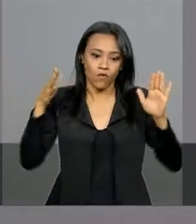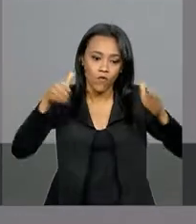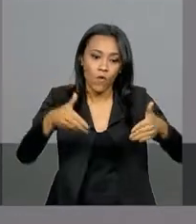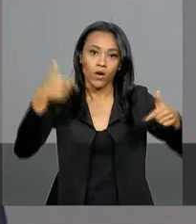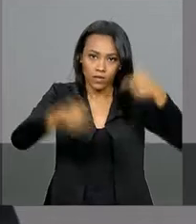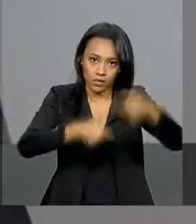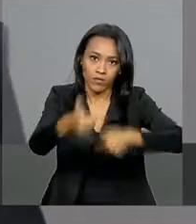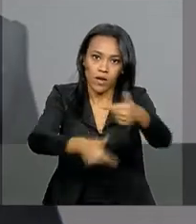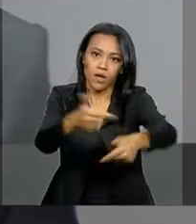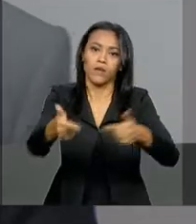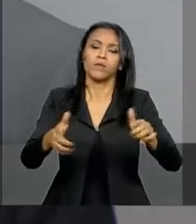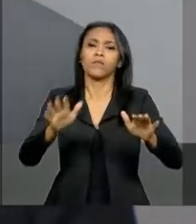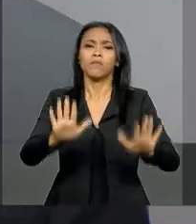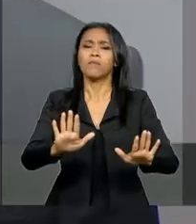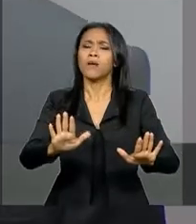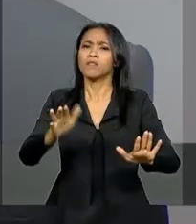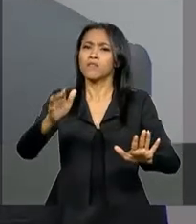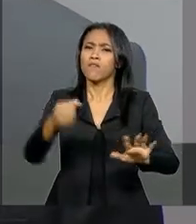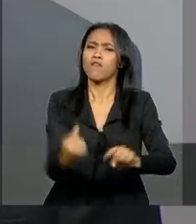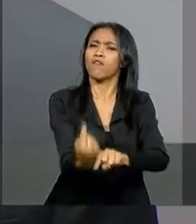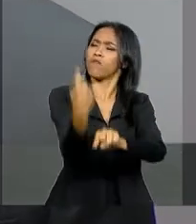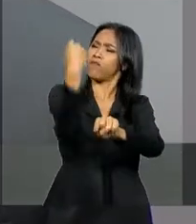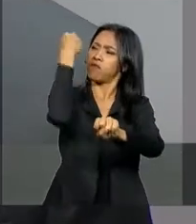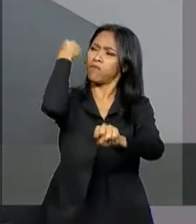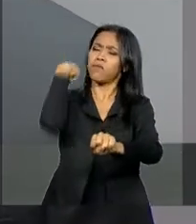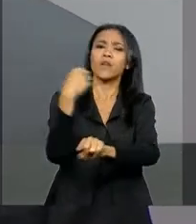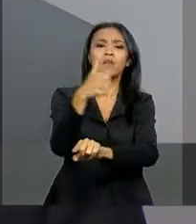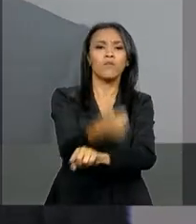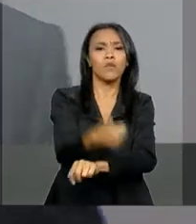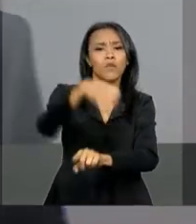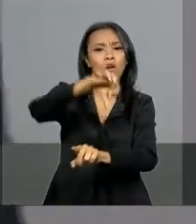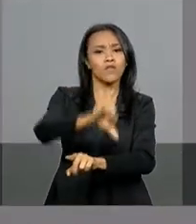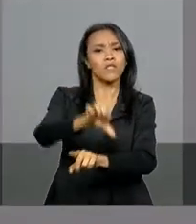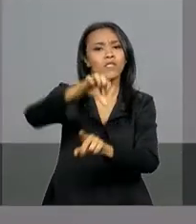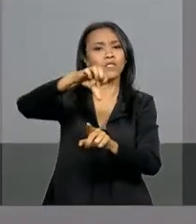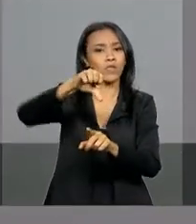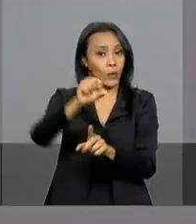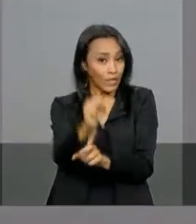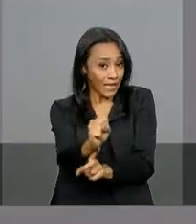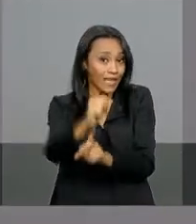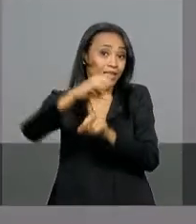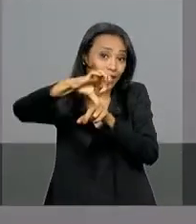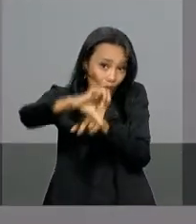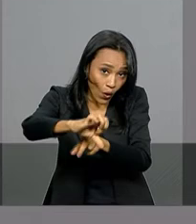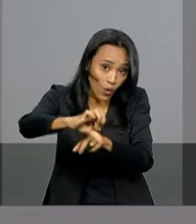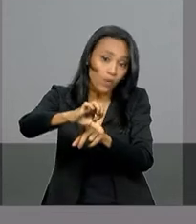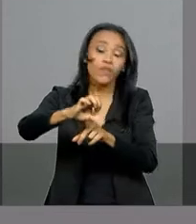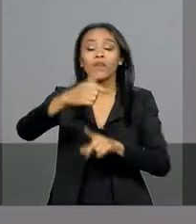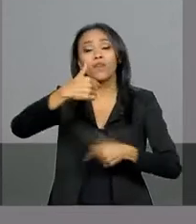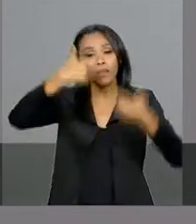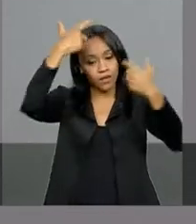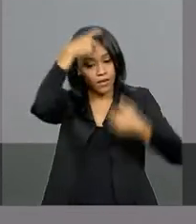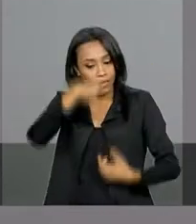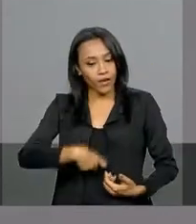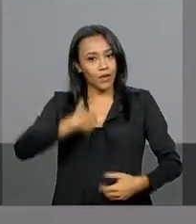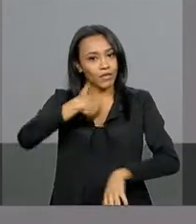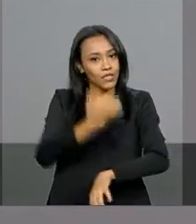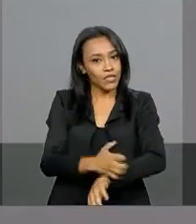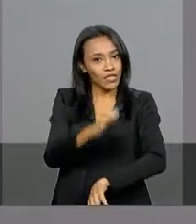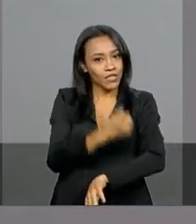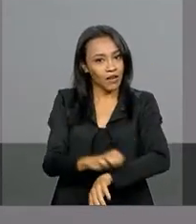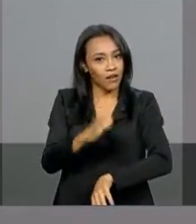mais atrás no tempo em 1989 quando era estagiário torquato gustavo